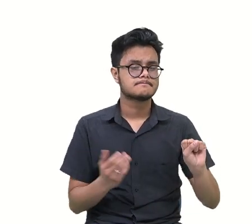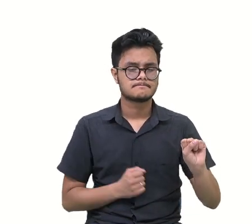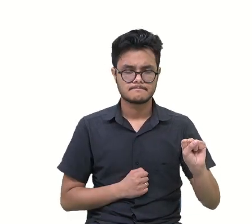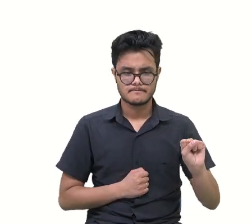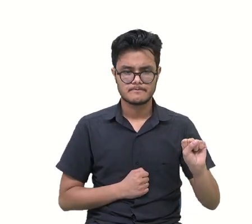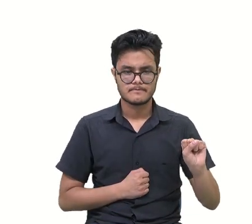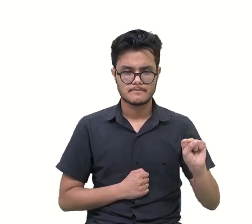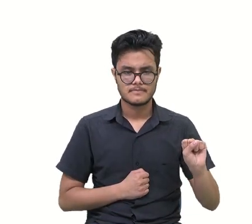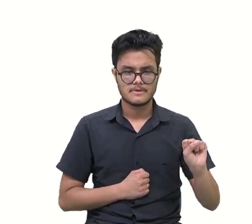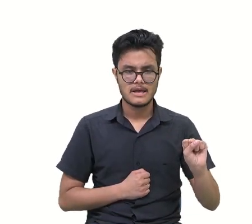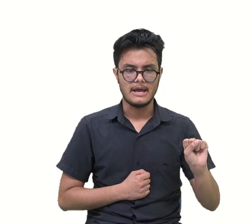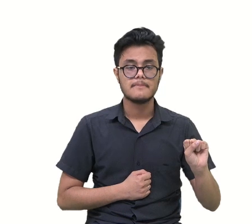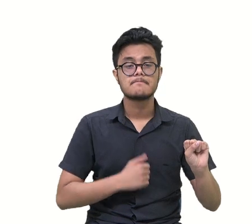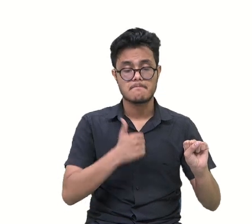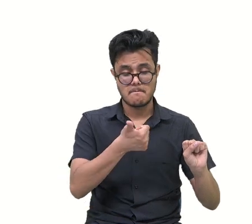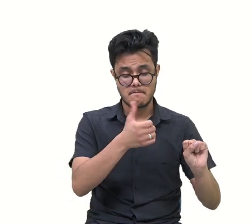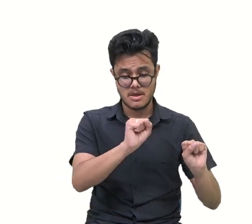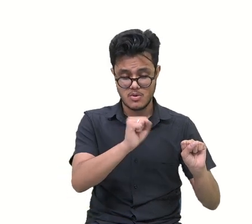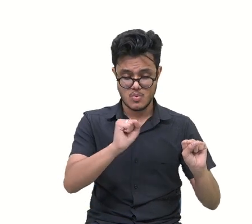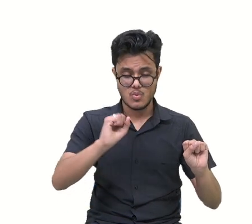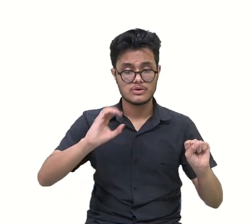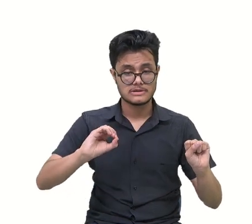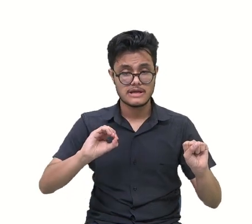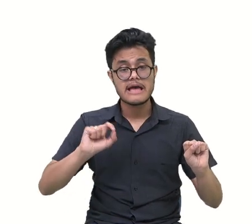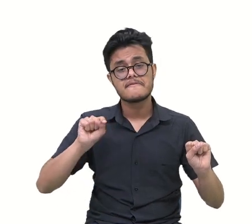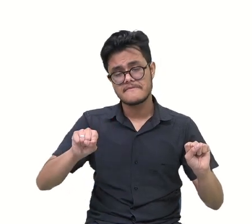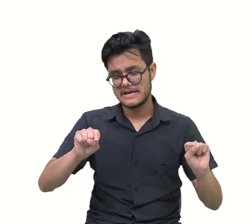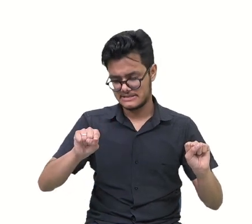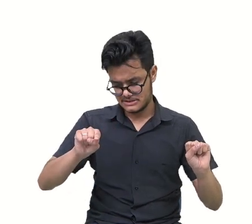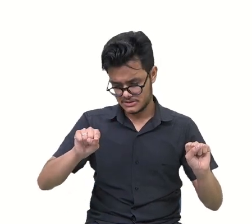S de 2, 1.800